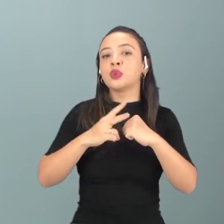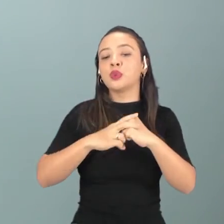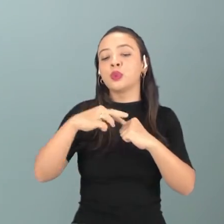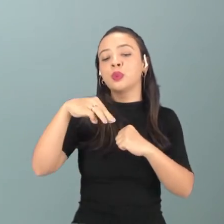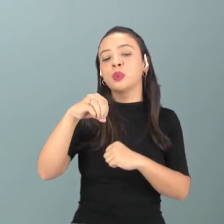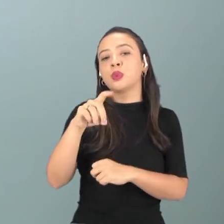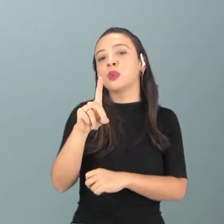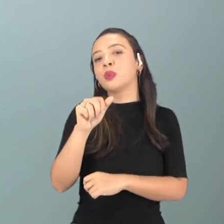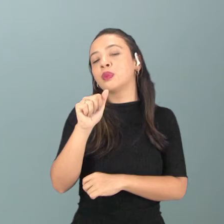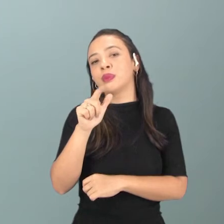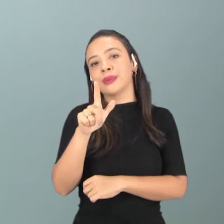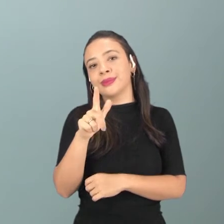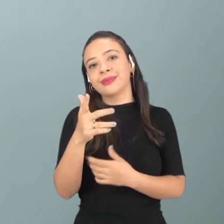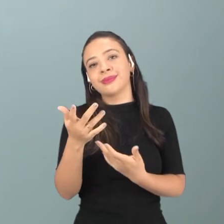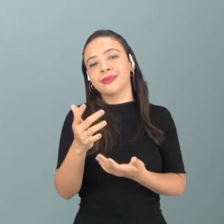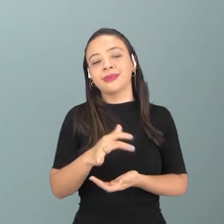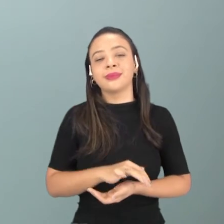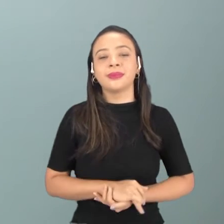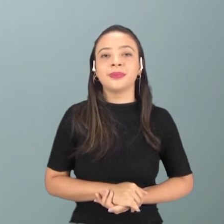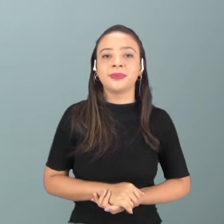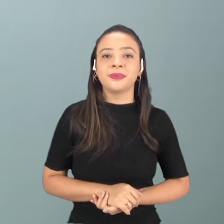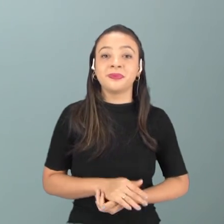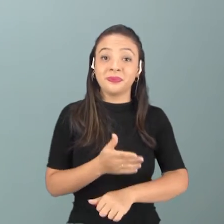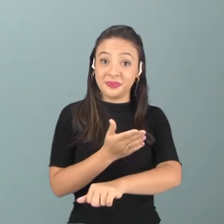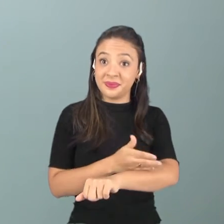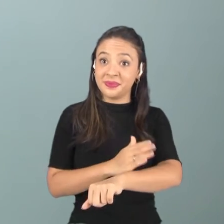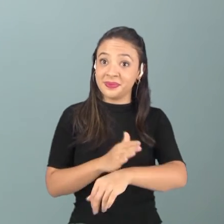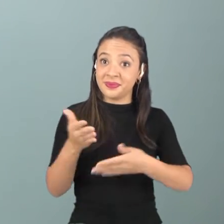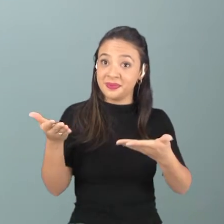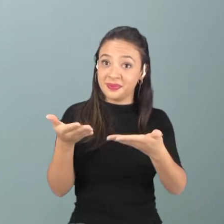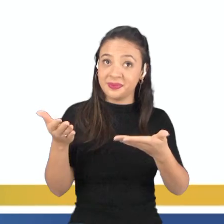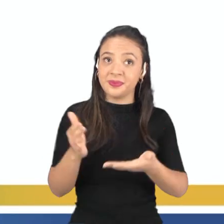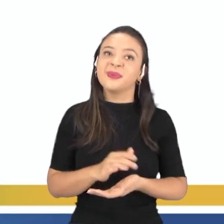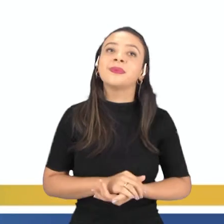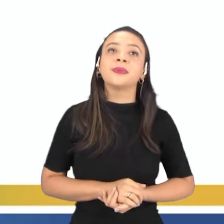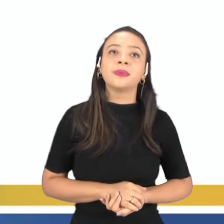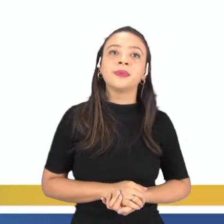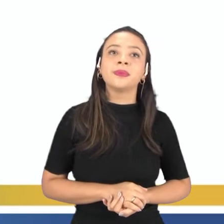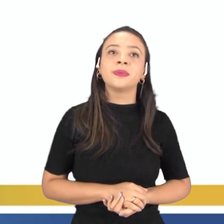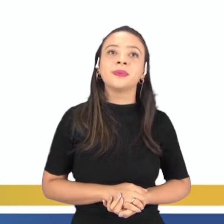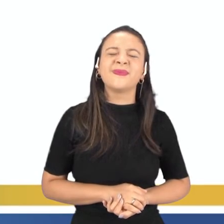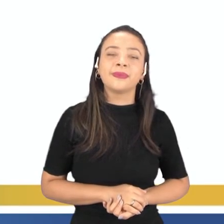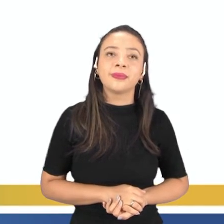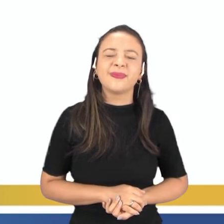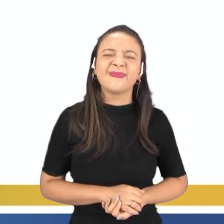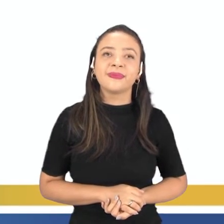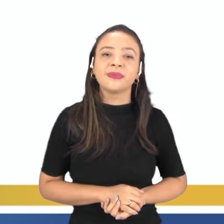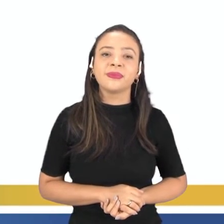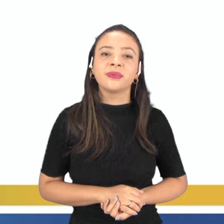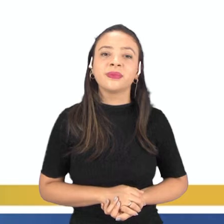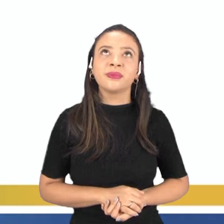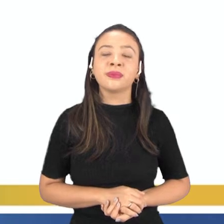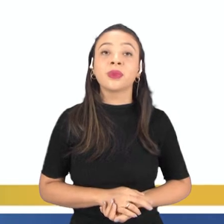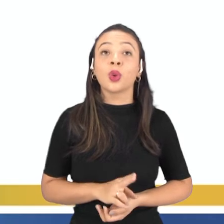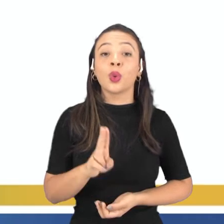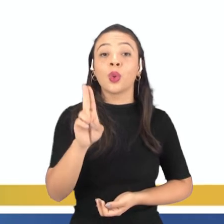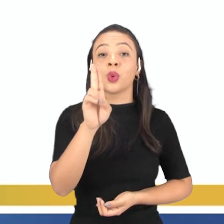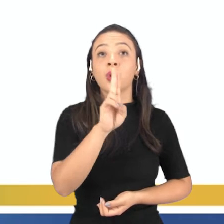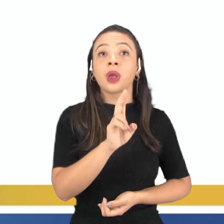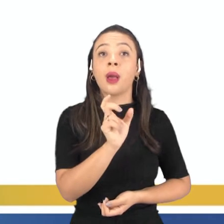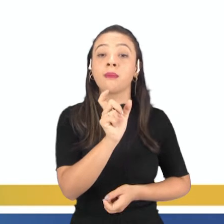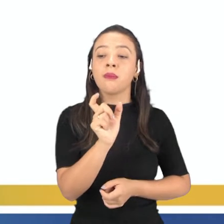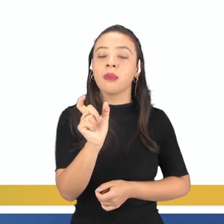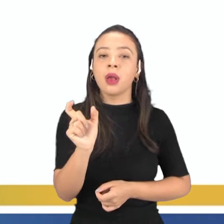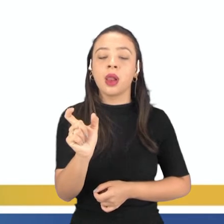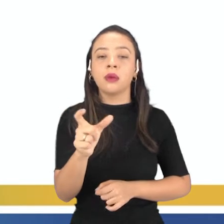esse sentido aí para vocês. Vamos exercitar? Vamos lá. Então o nosso exercise vai ser esse aí, ó. Use as